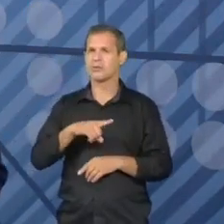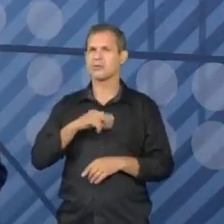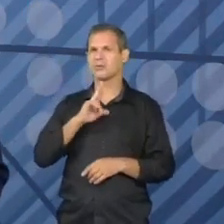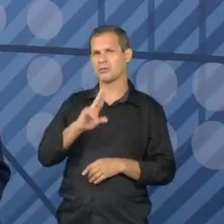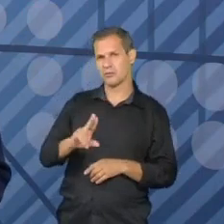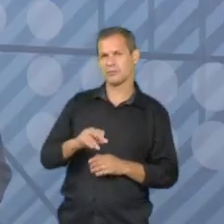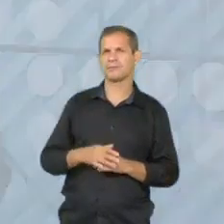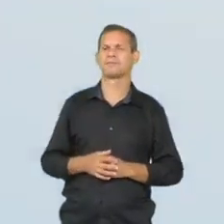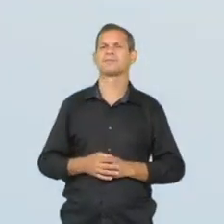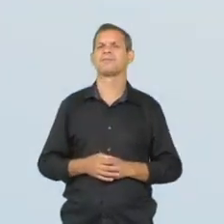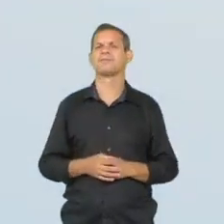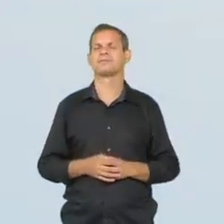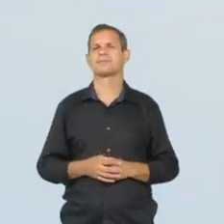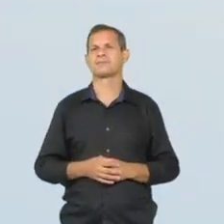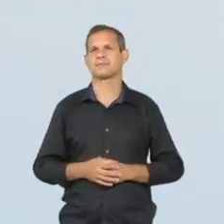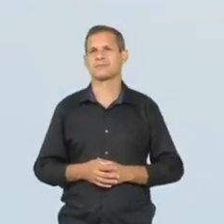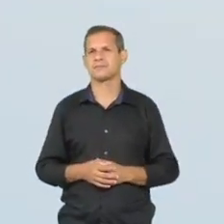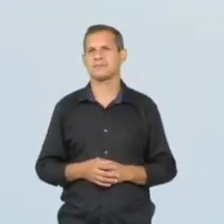resultado.